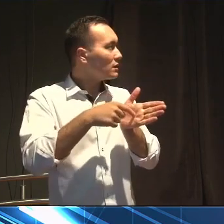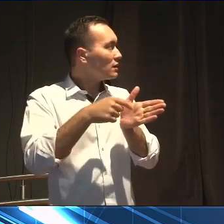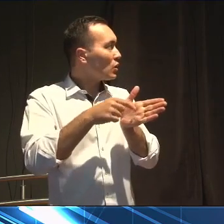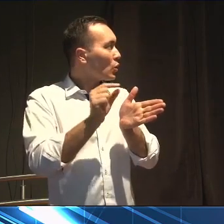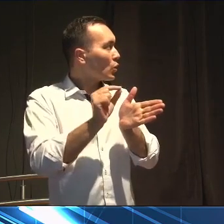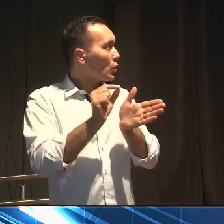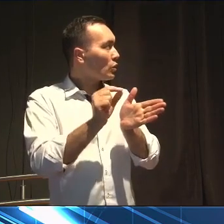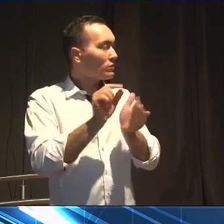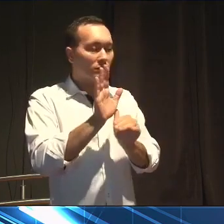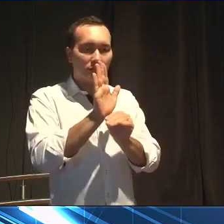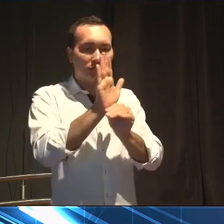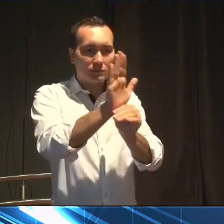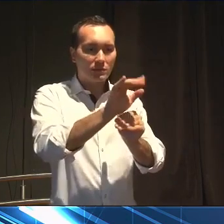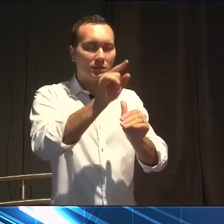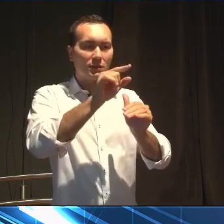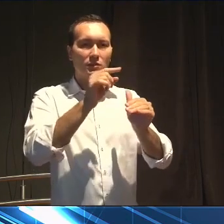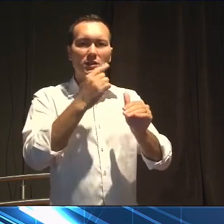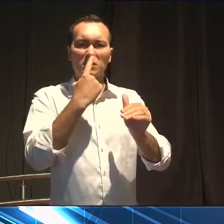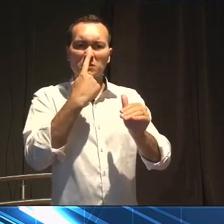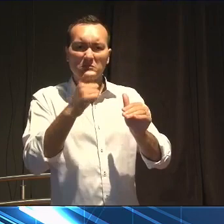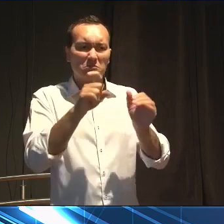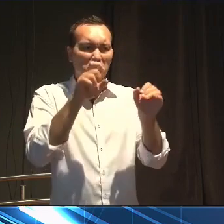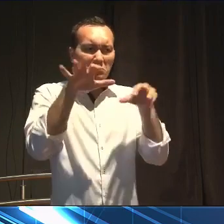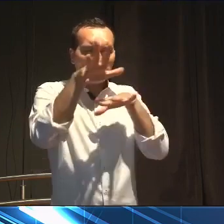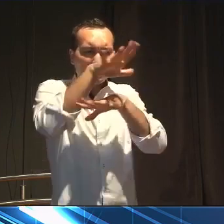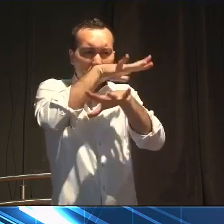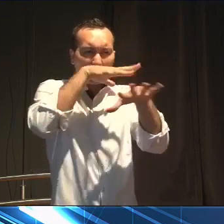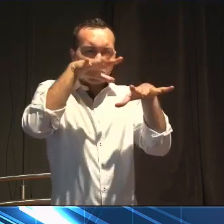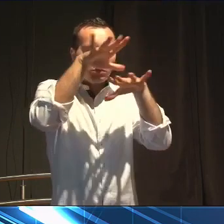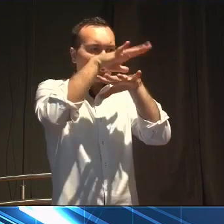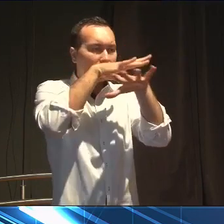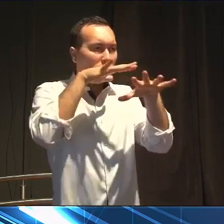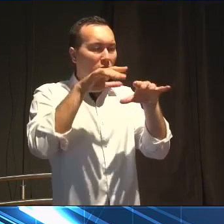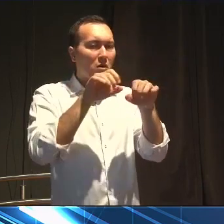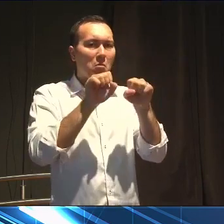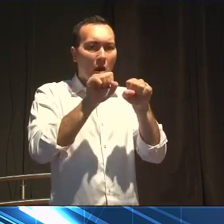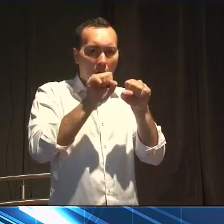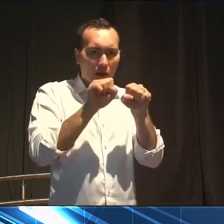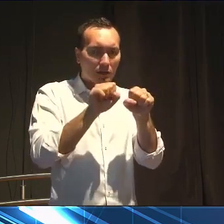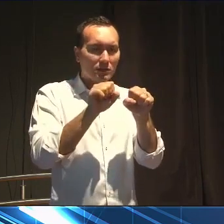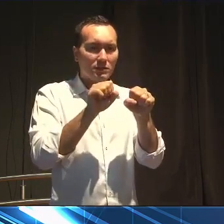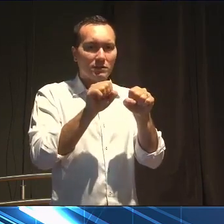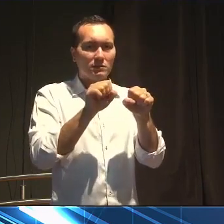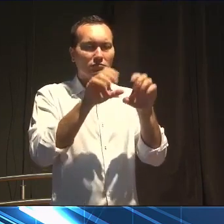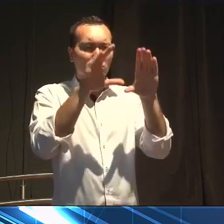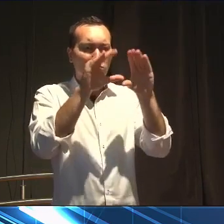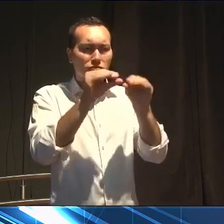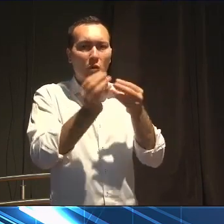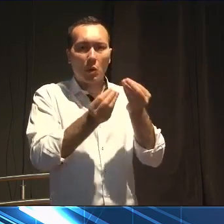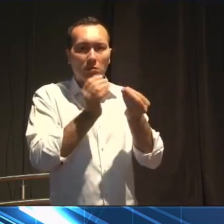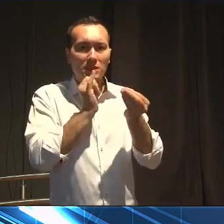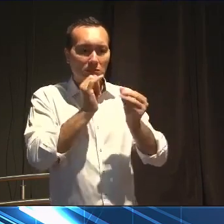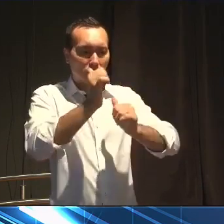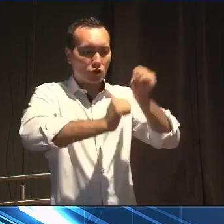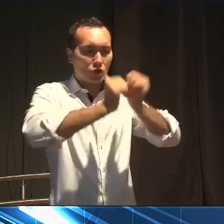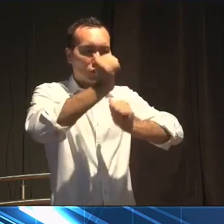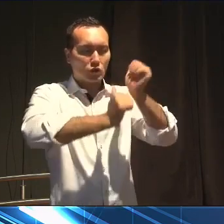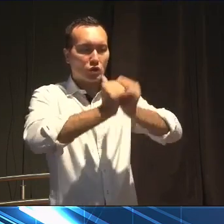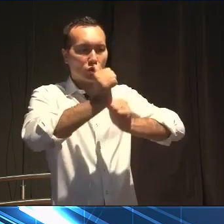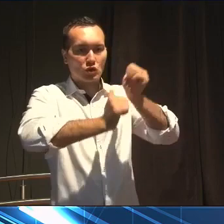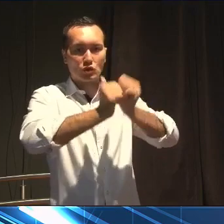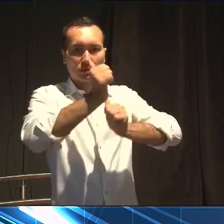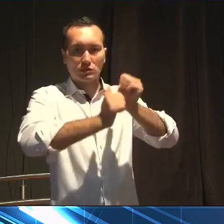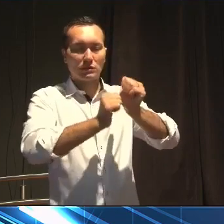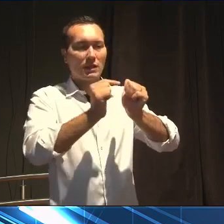é o impacto disso na população que mora ao redor. Então, com dado real